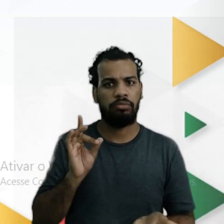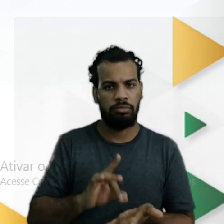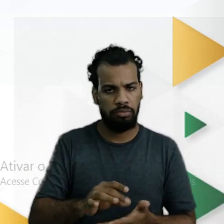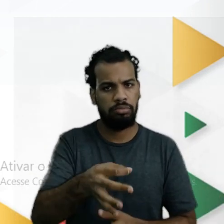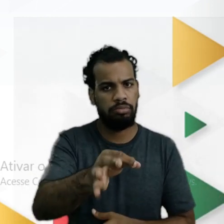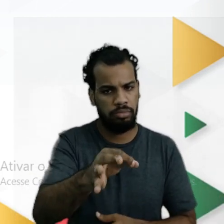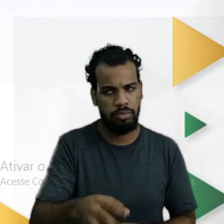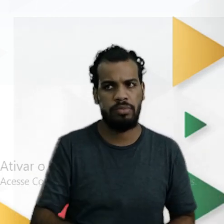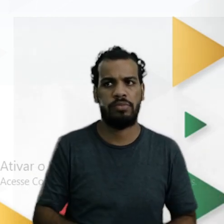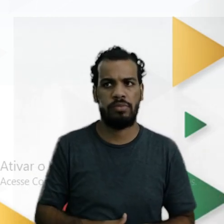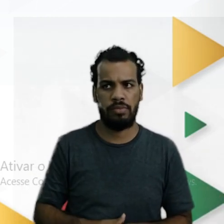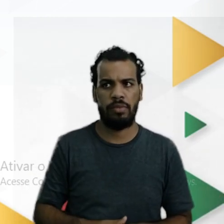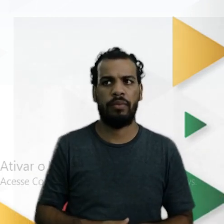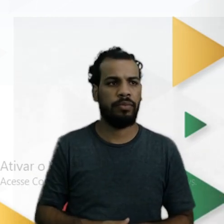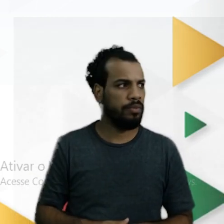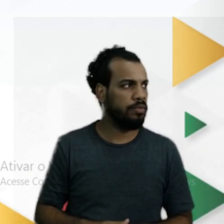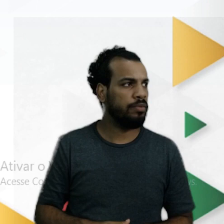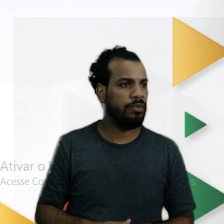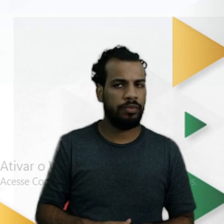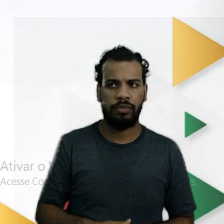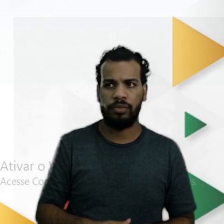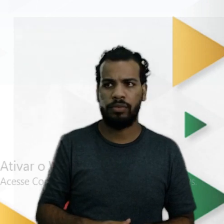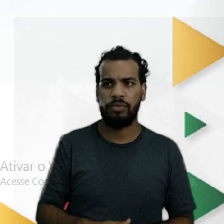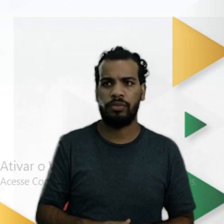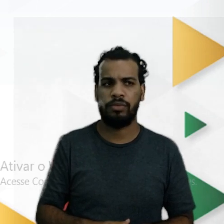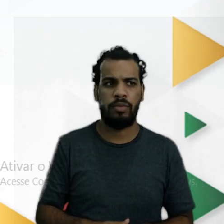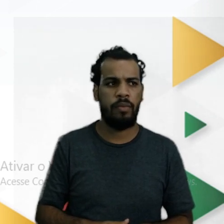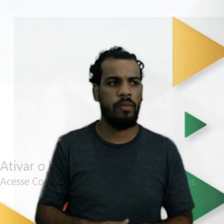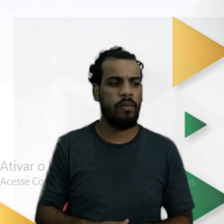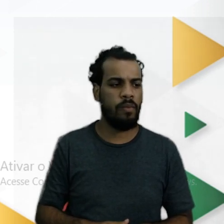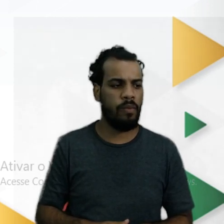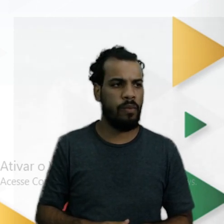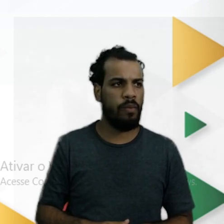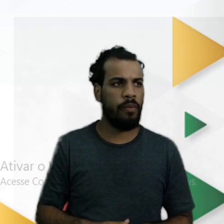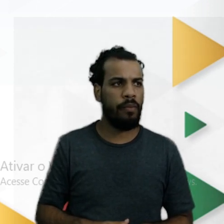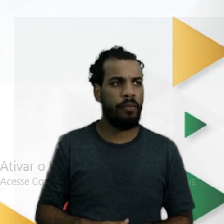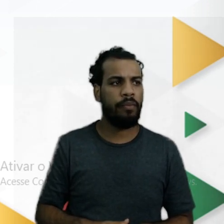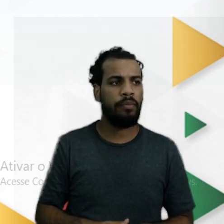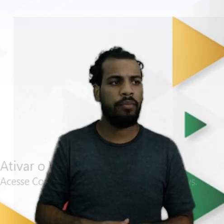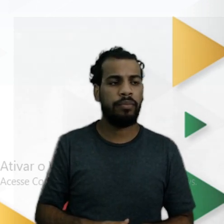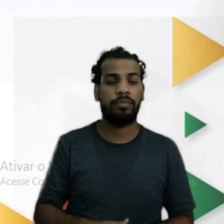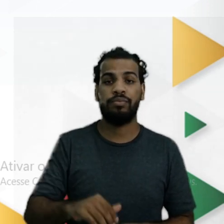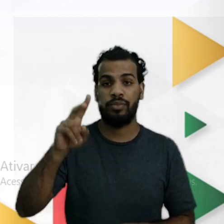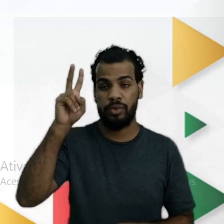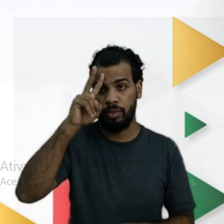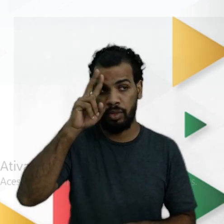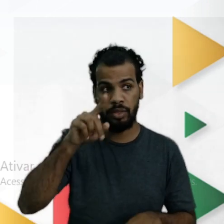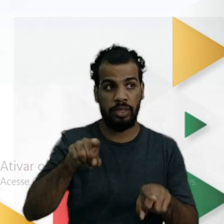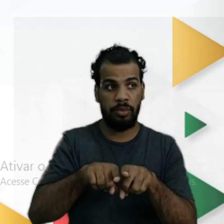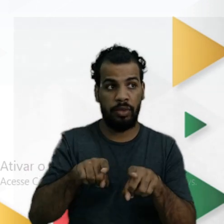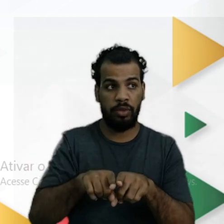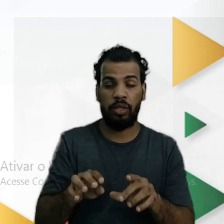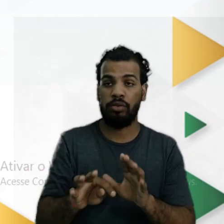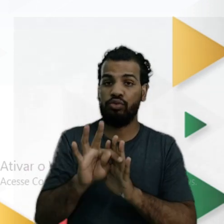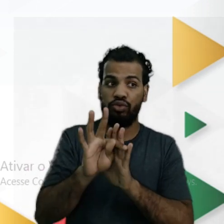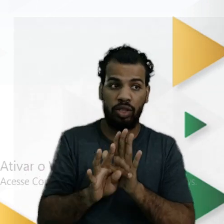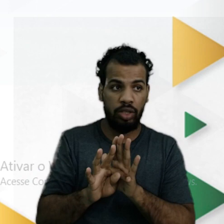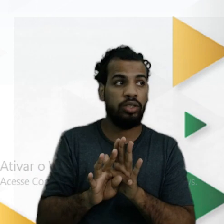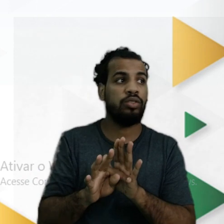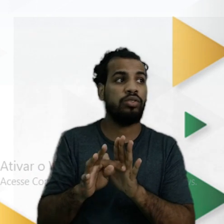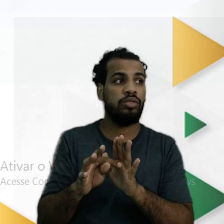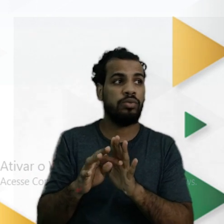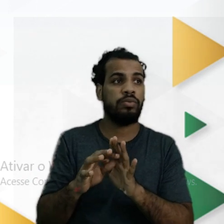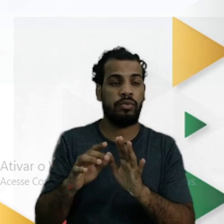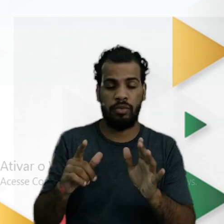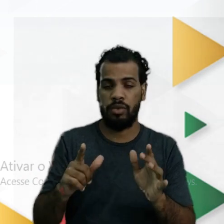A gente não pode esquecer isso. E também lembrar que, como você falou justamente, como é um texto literário, lembrar que